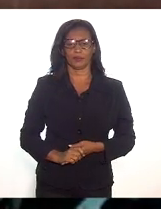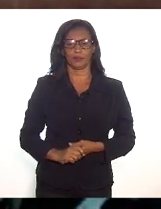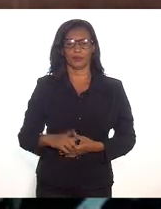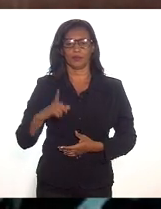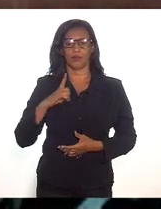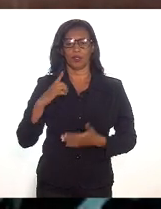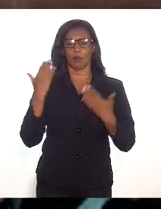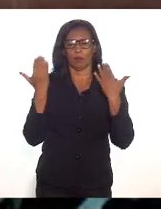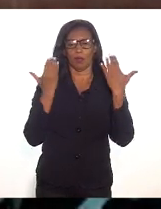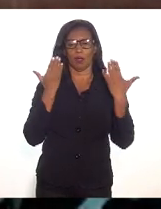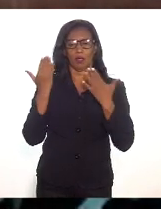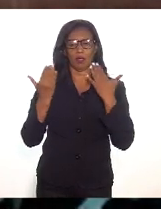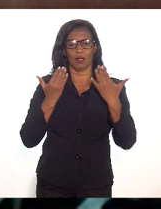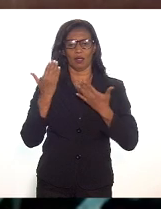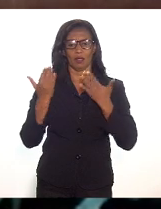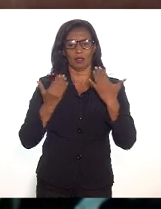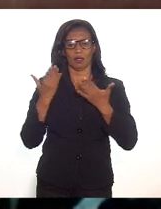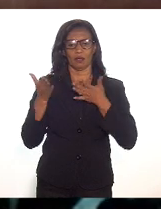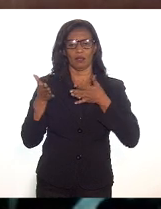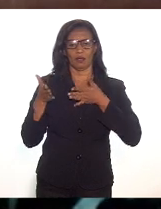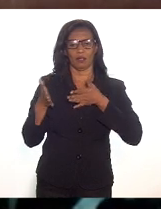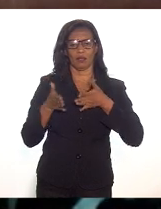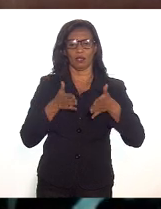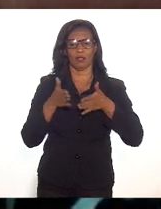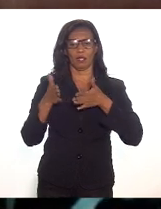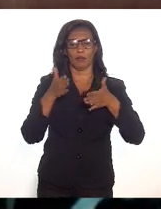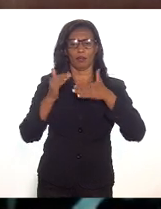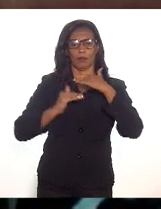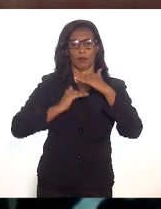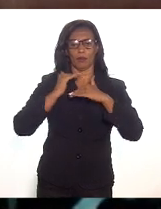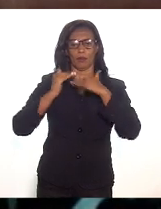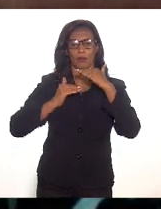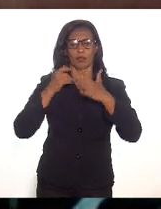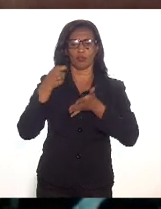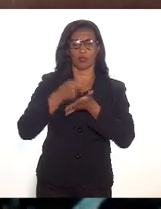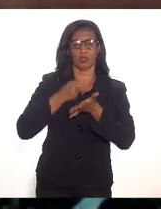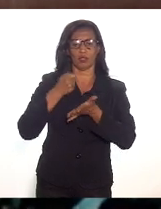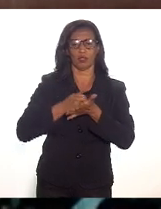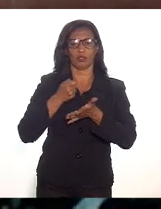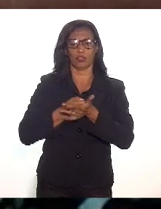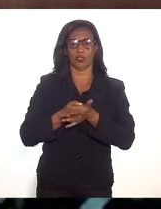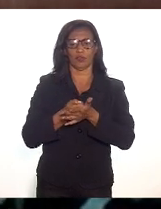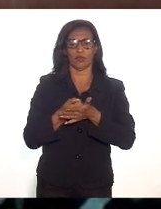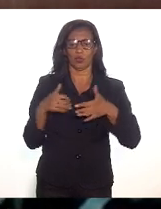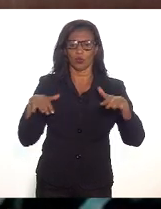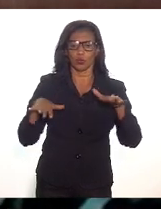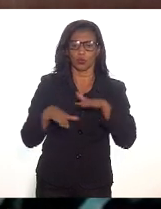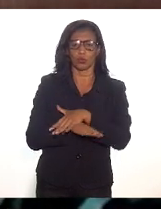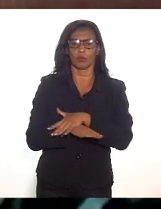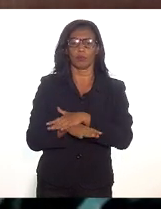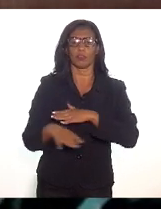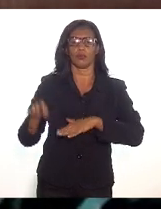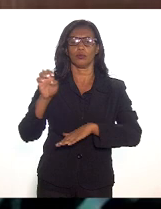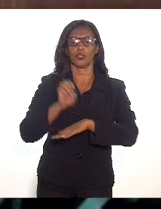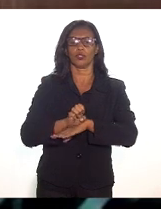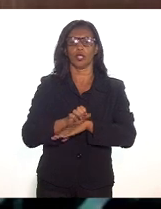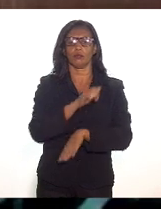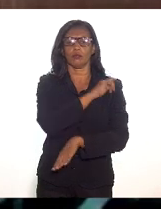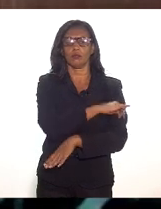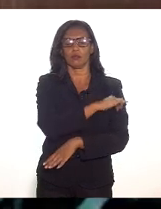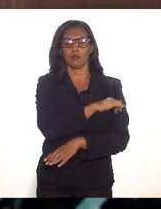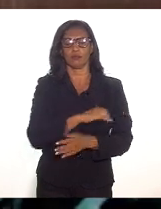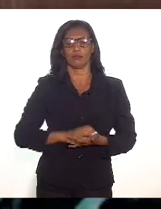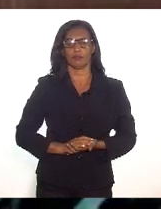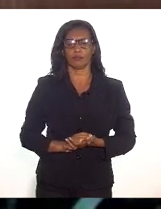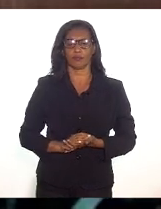uma relação que caminha para um processo de tentativa de submissão do Estado do Rio de Janeiro